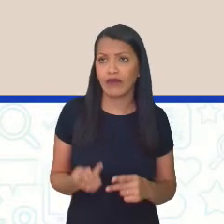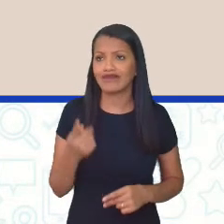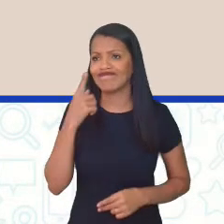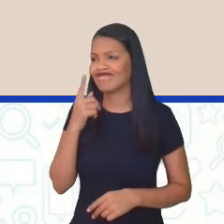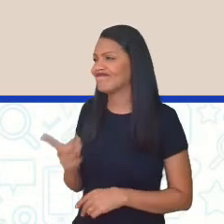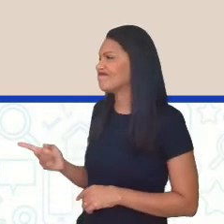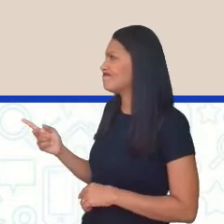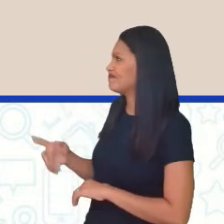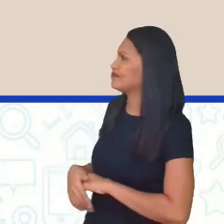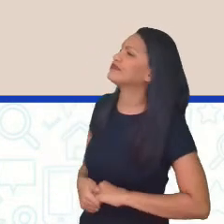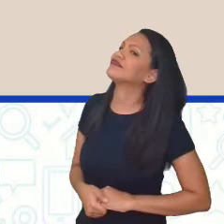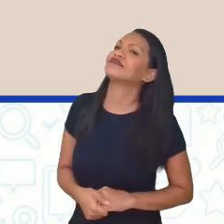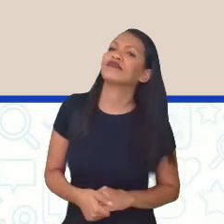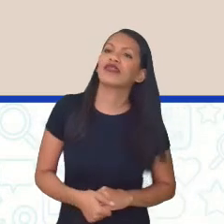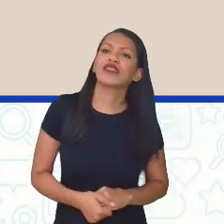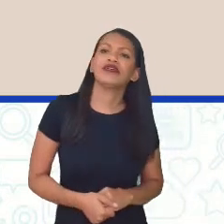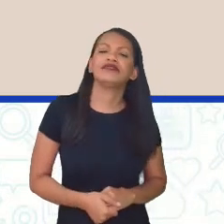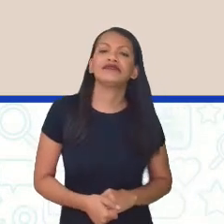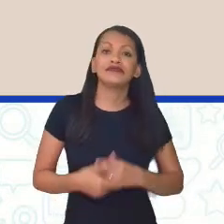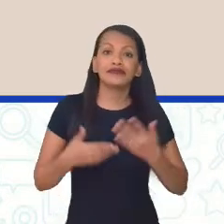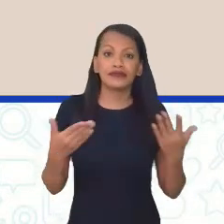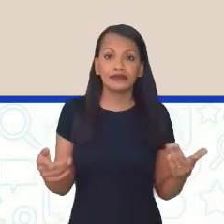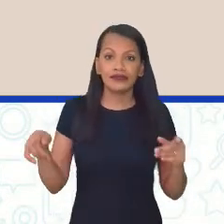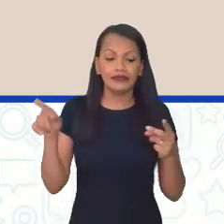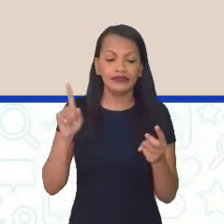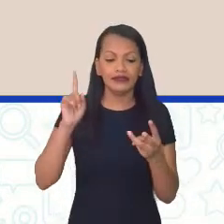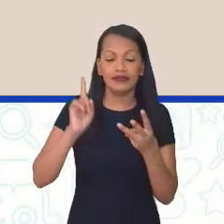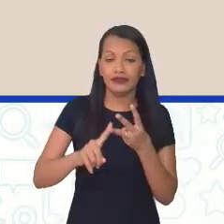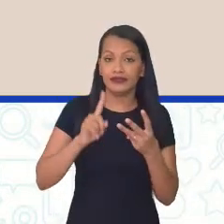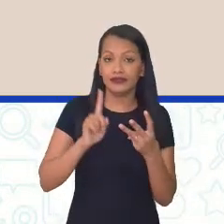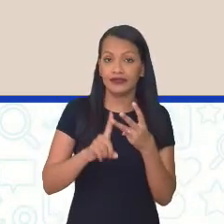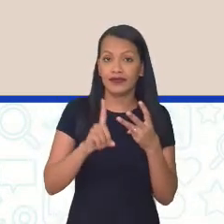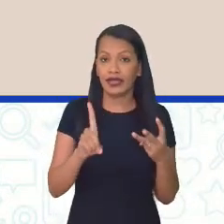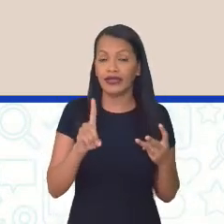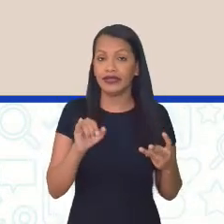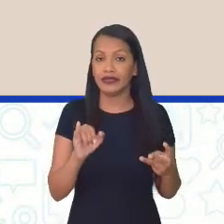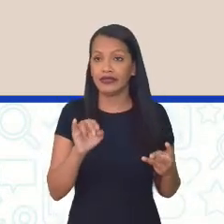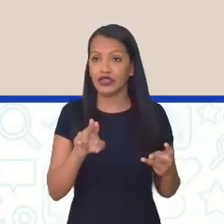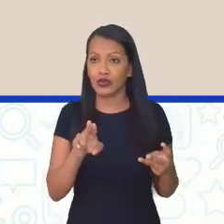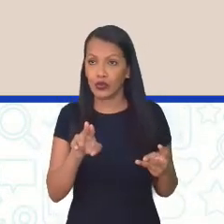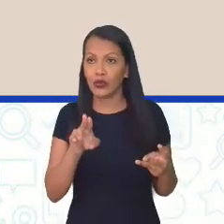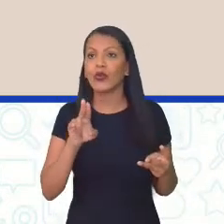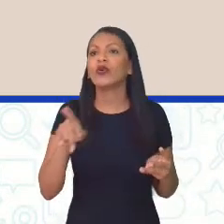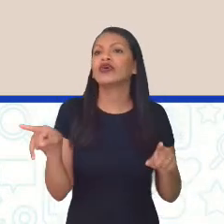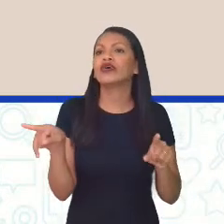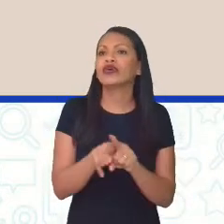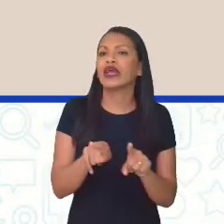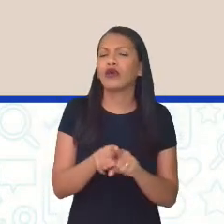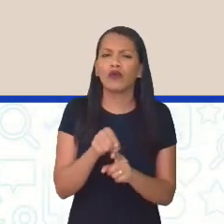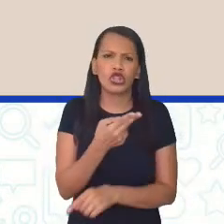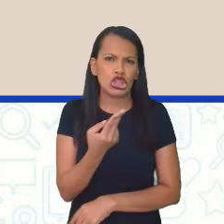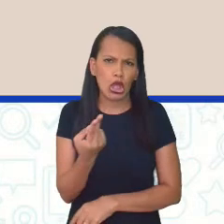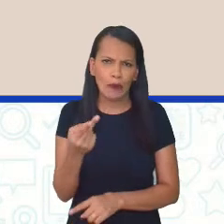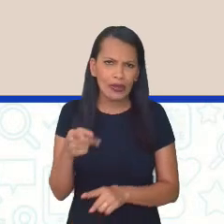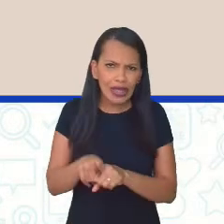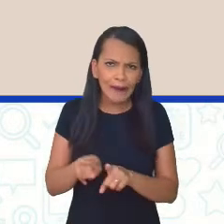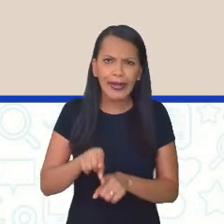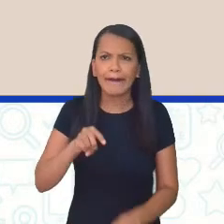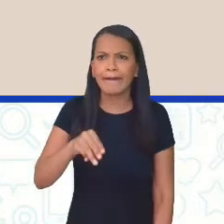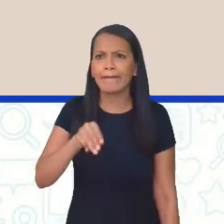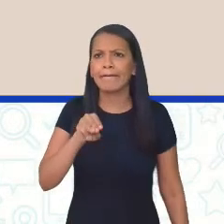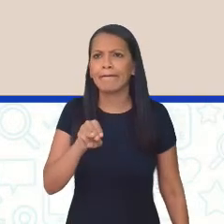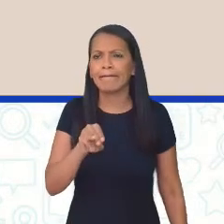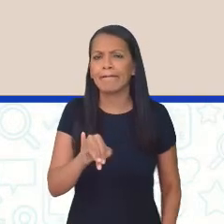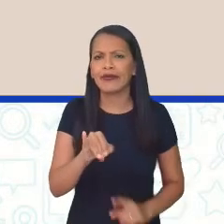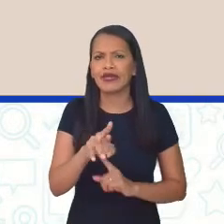também conhecido como DIU Mirena e alguns também tem o Quilena, né? É um tipo de dispositivo